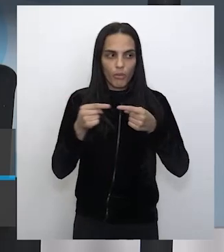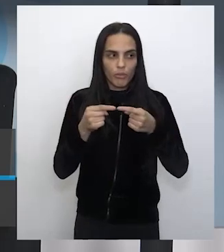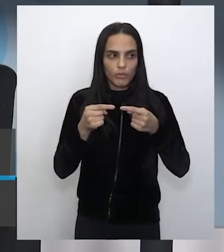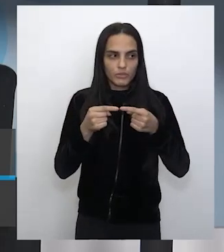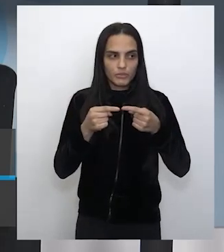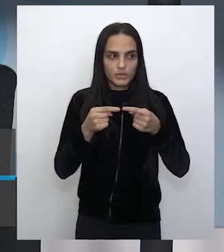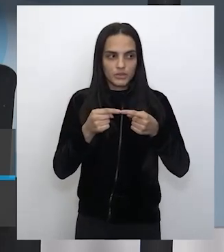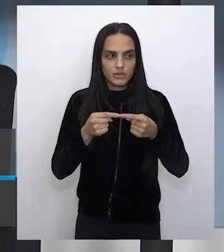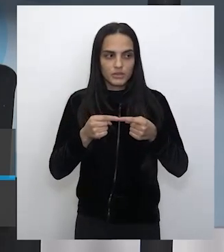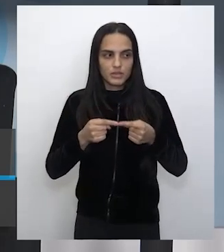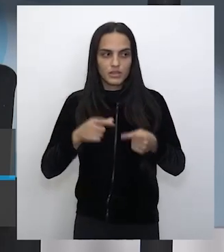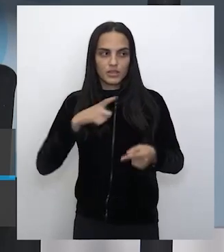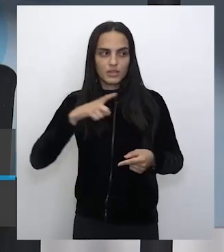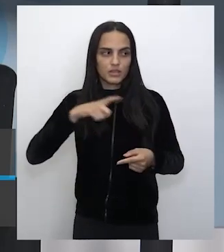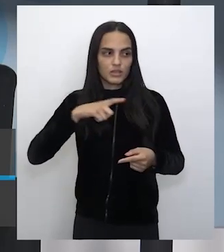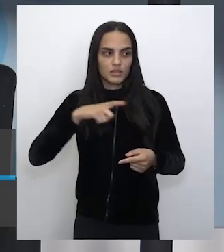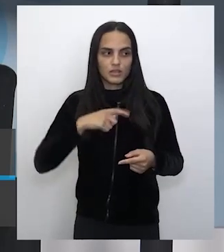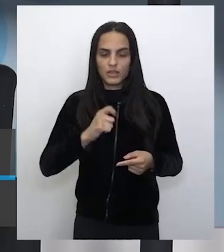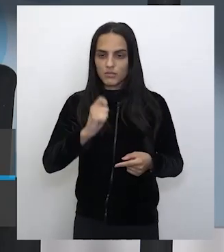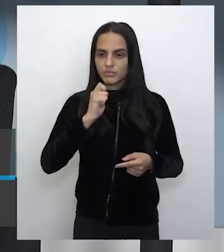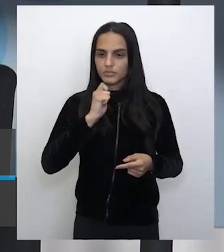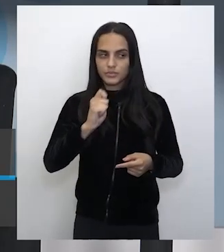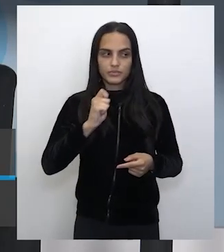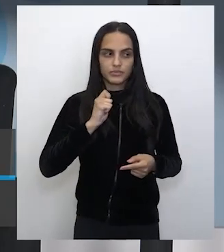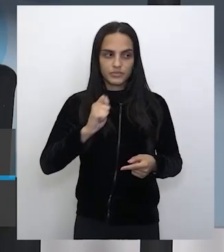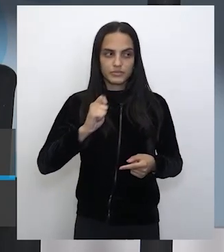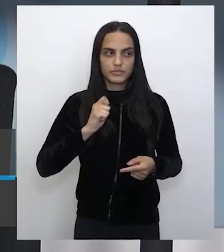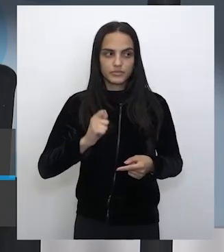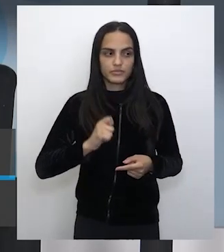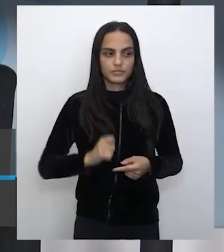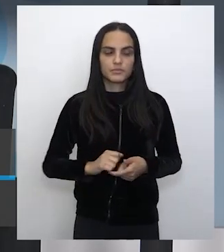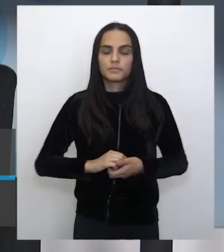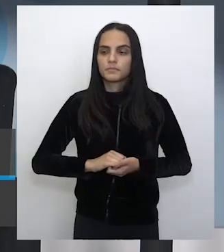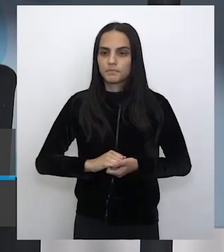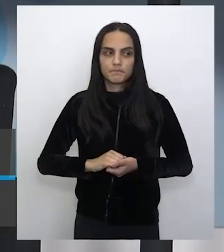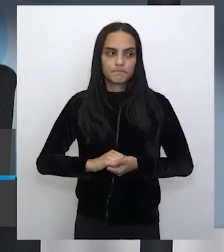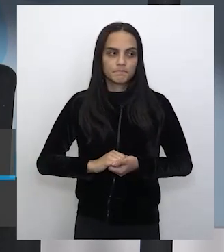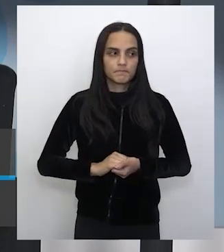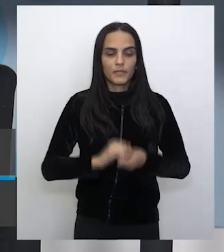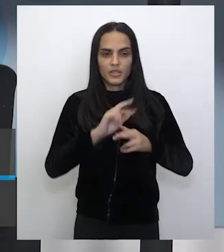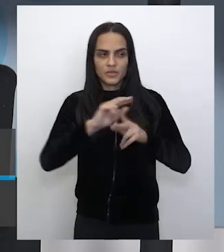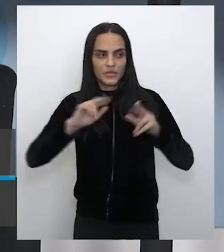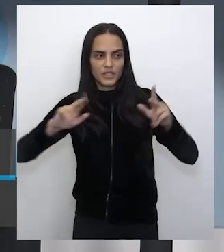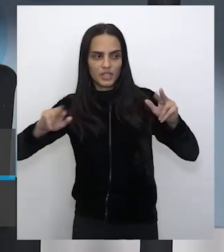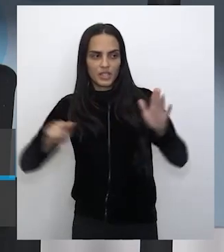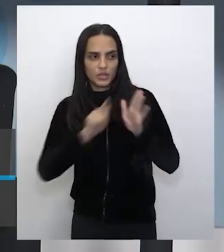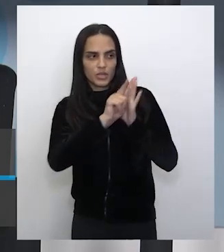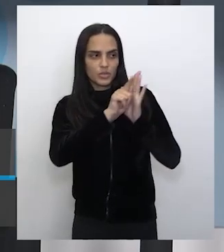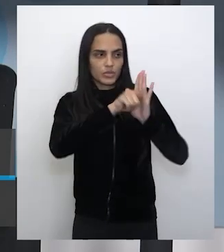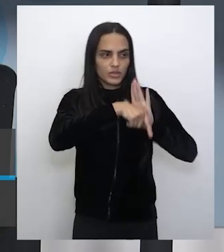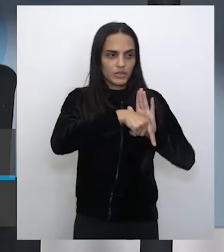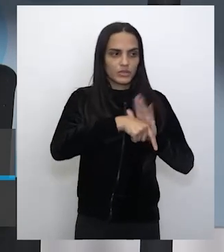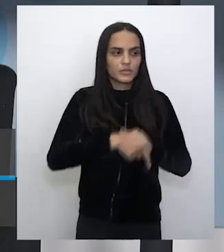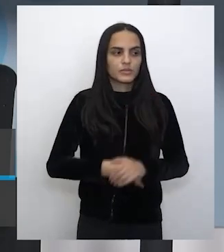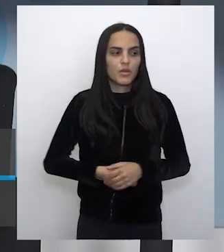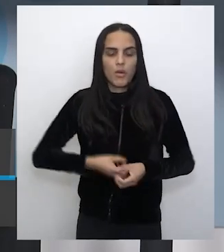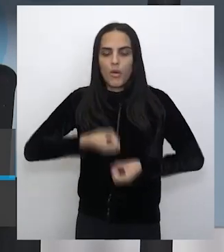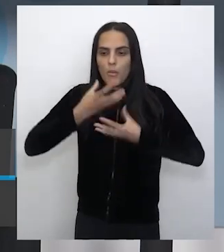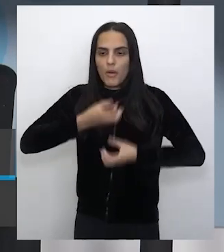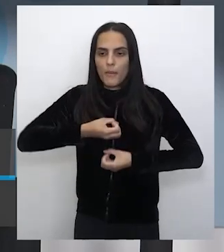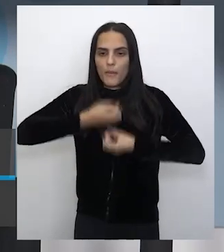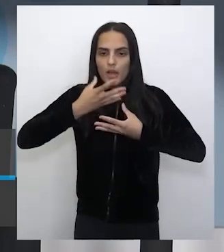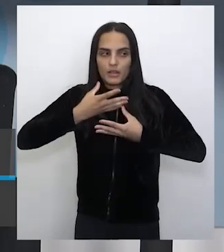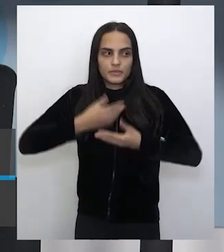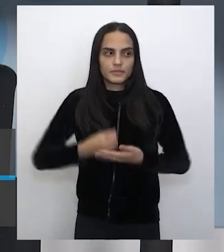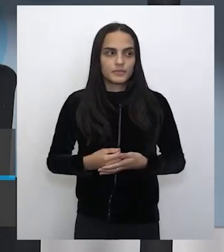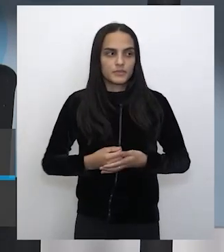Uma reportagem tem um formato específico. E assim são vários gêneros. Um poema tem um formato específico. Então, você sabe o que é a